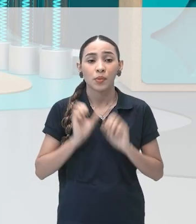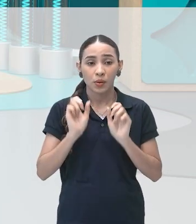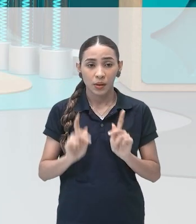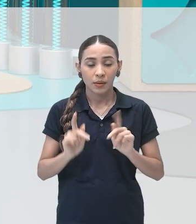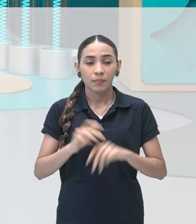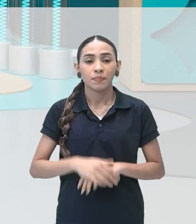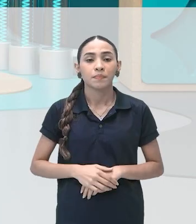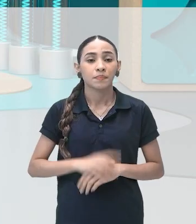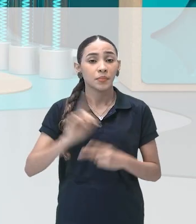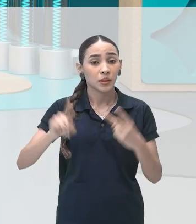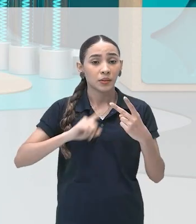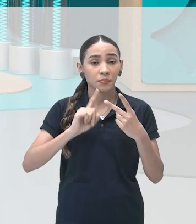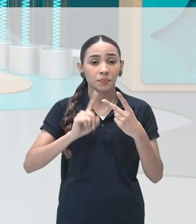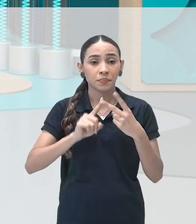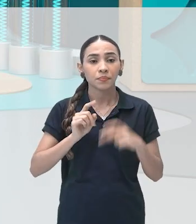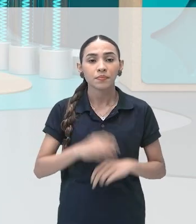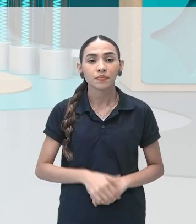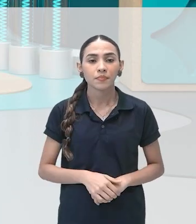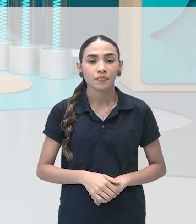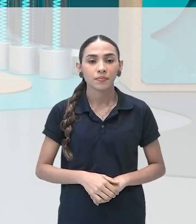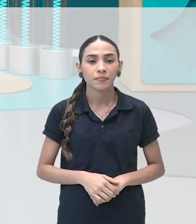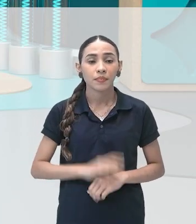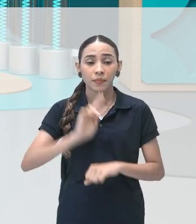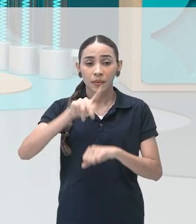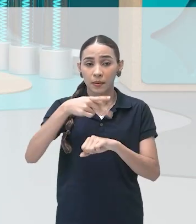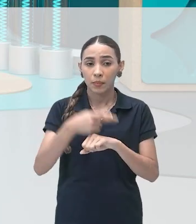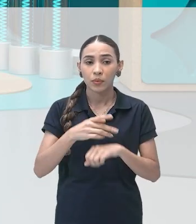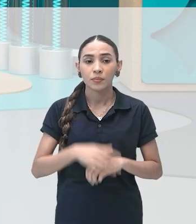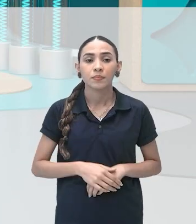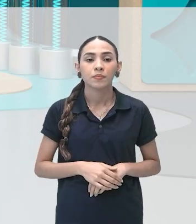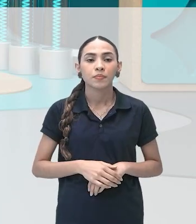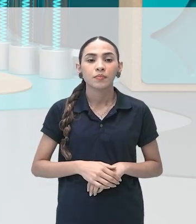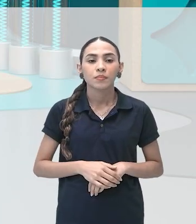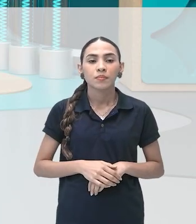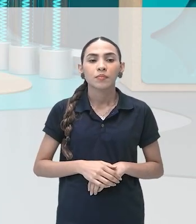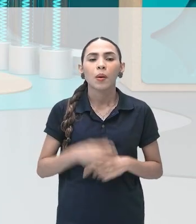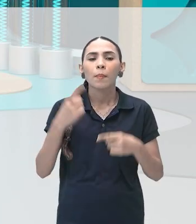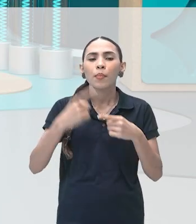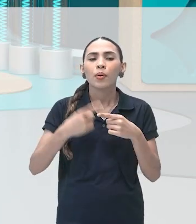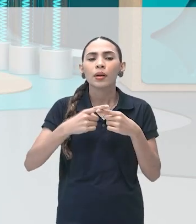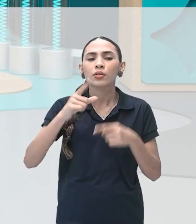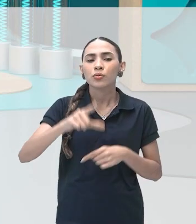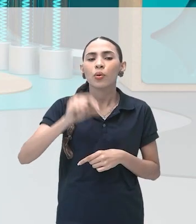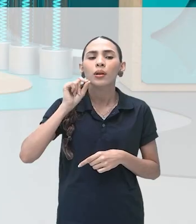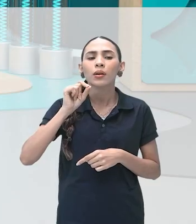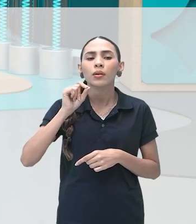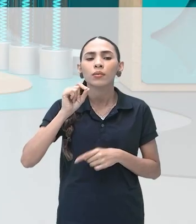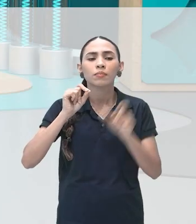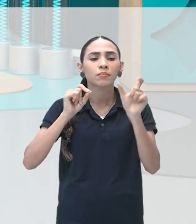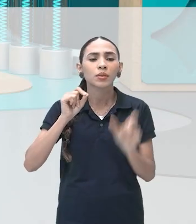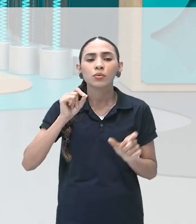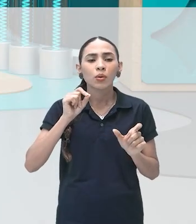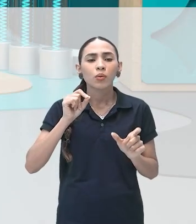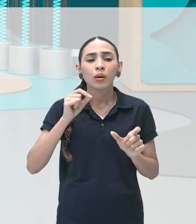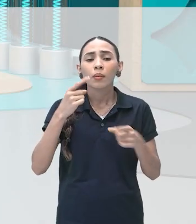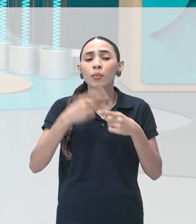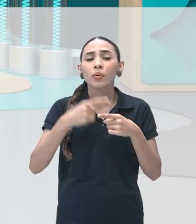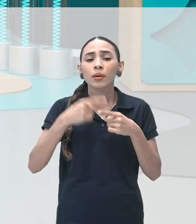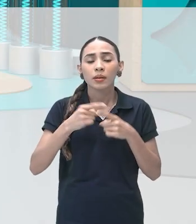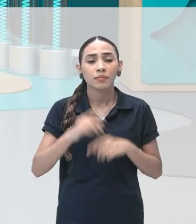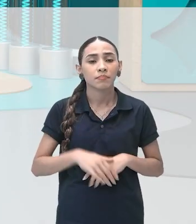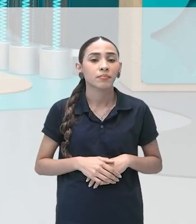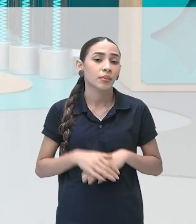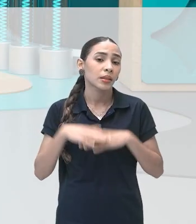correto? Seguindo adiante. Depois, o motivo da escolha do meu entrevistado. Por que o motivo, professora? Ora,